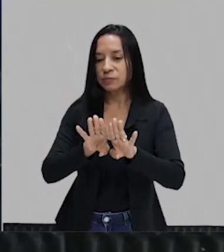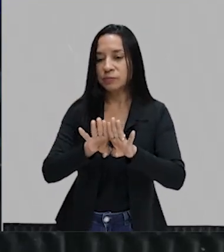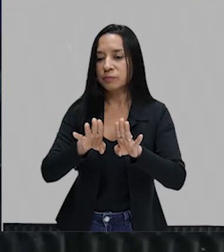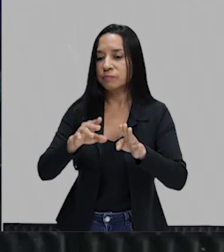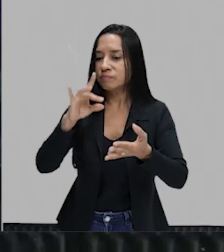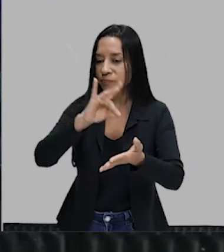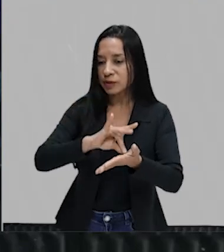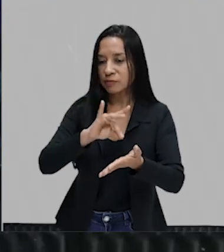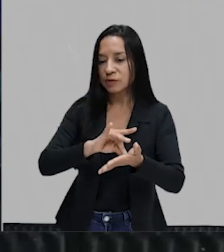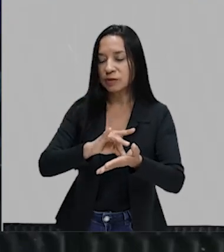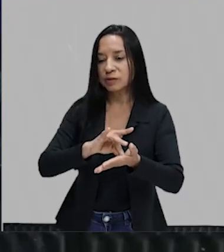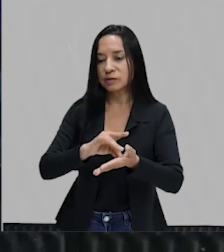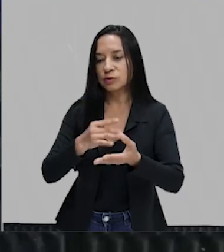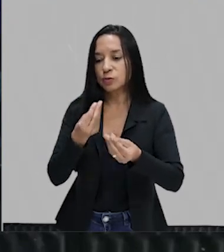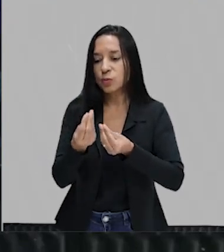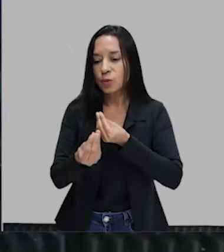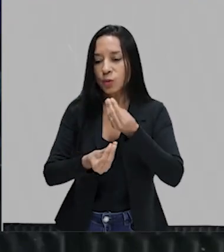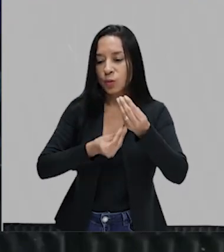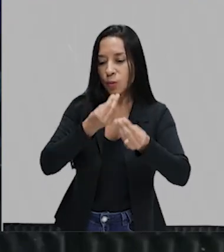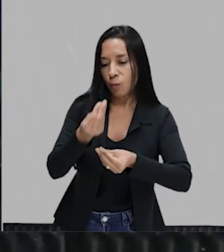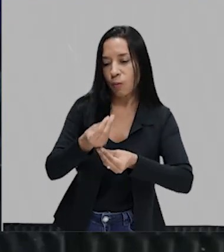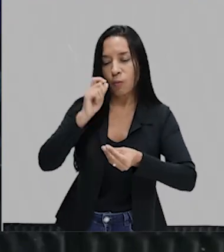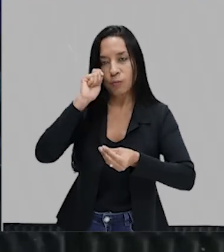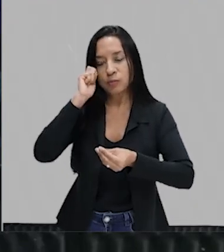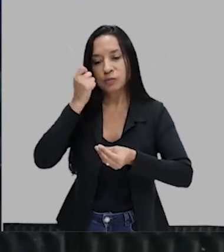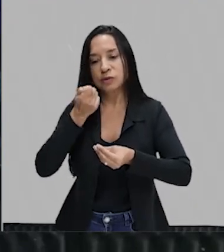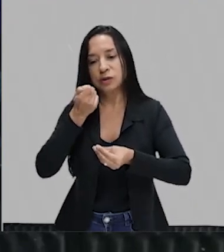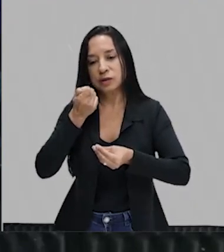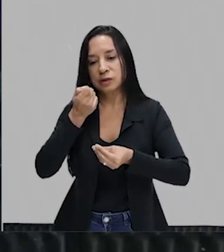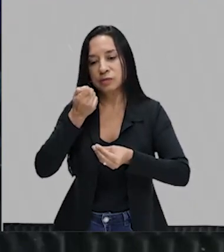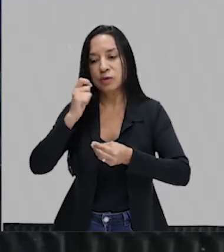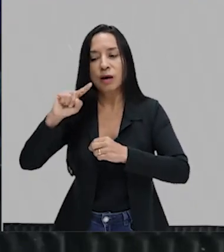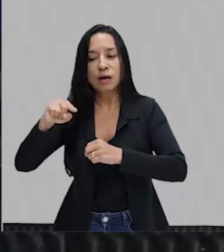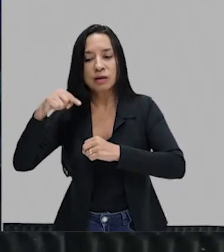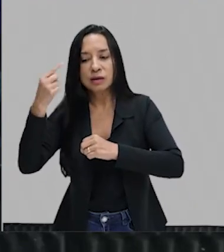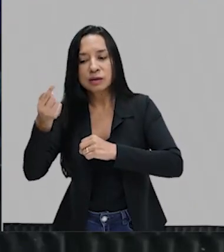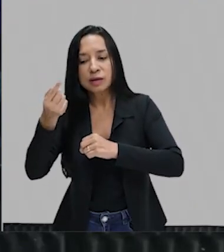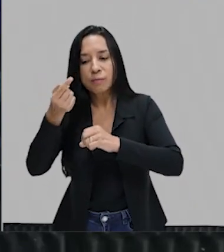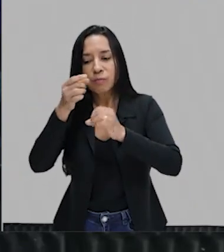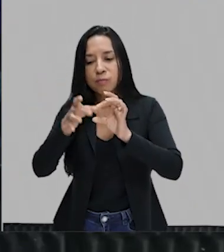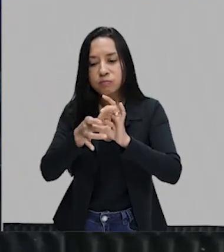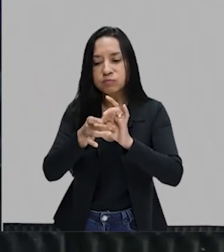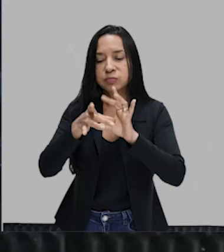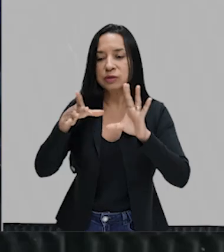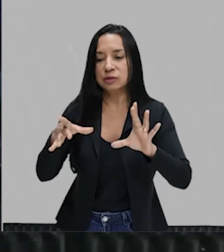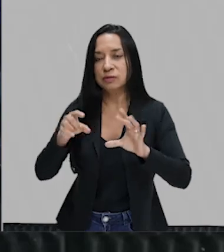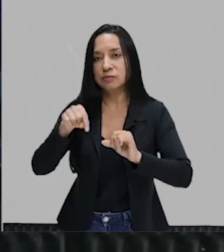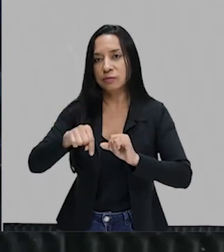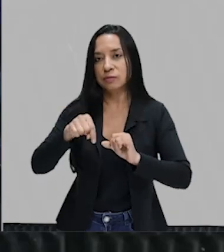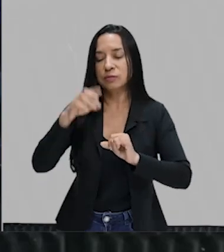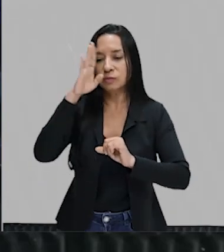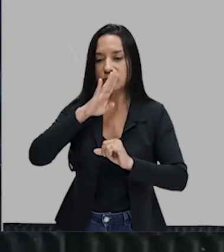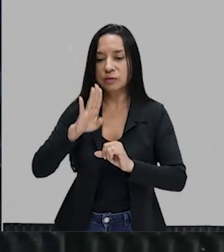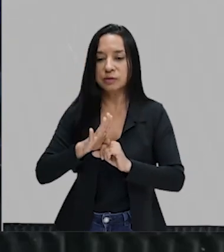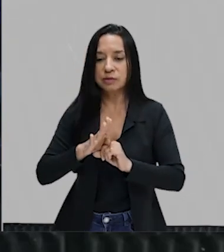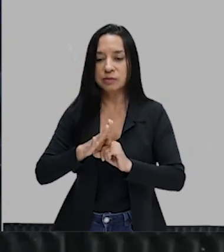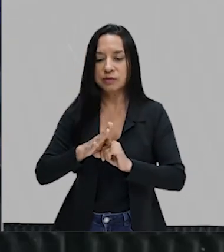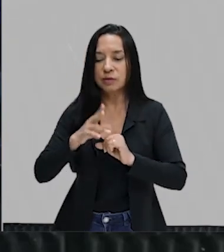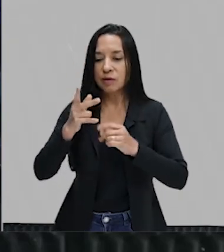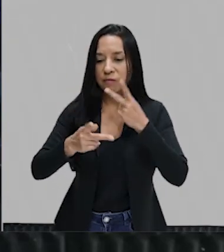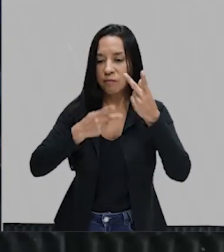a situação dos negros pós-abolição da escravidão no Brasil. Então,